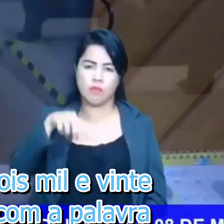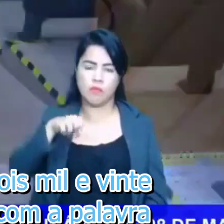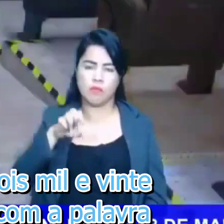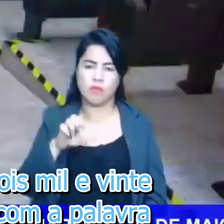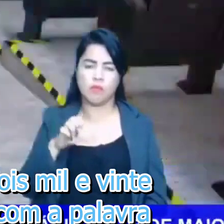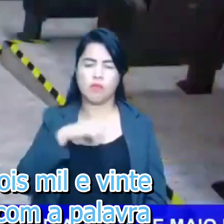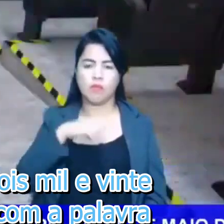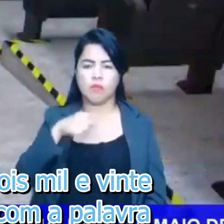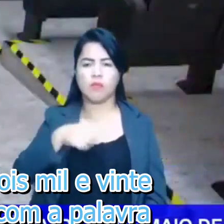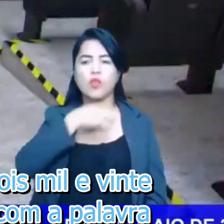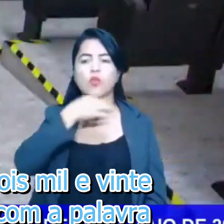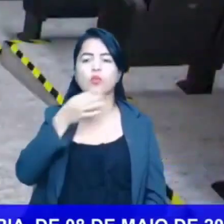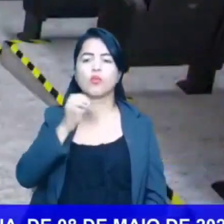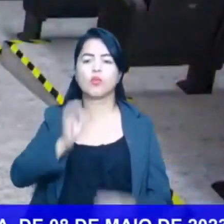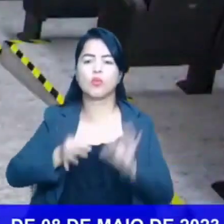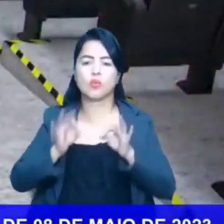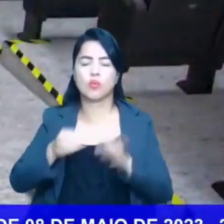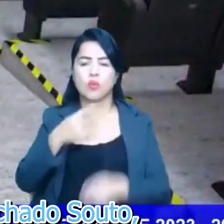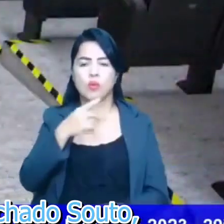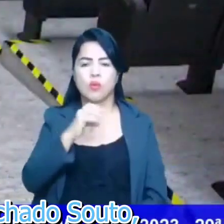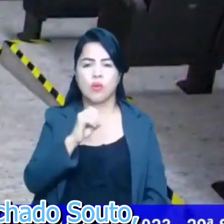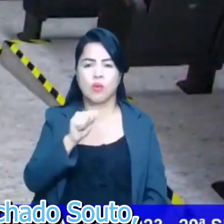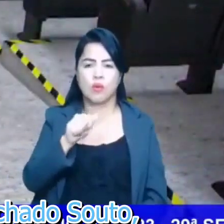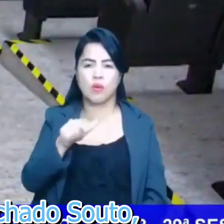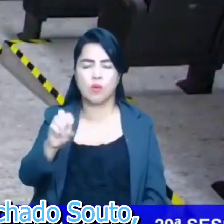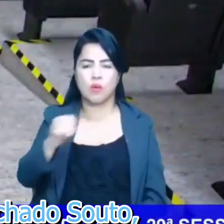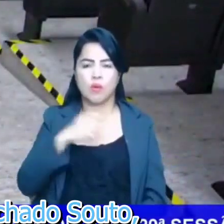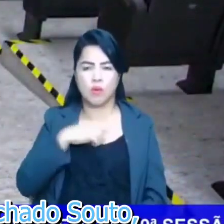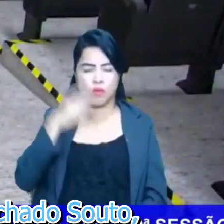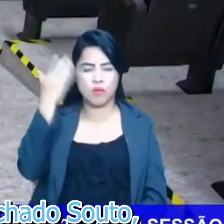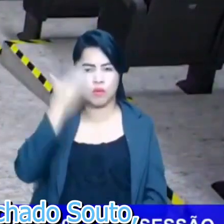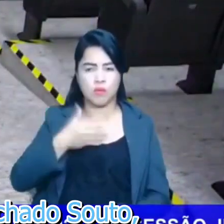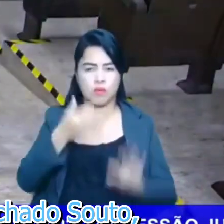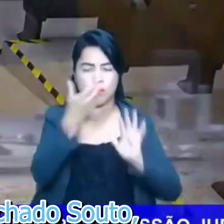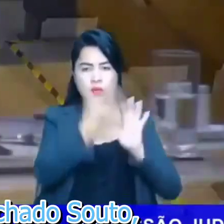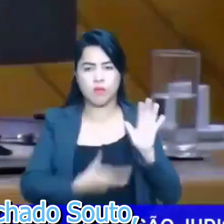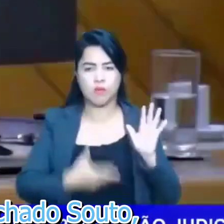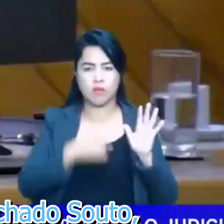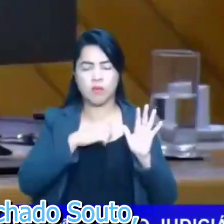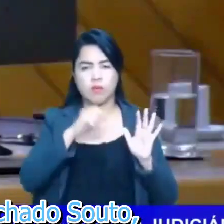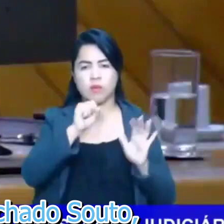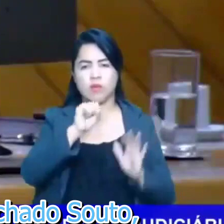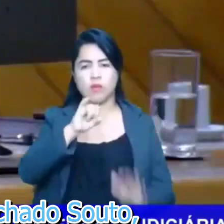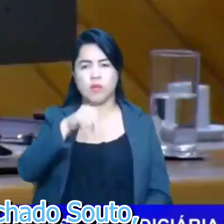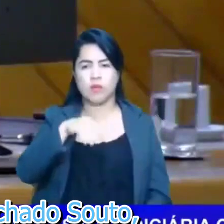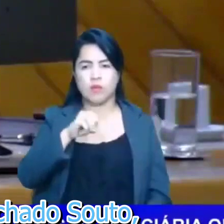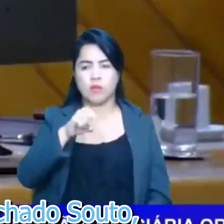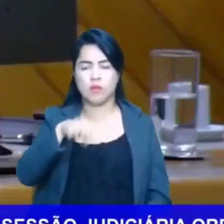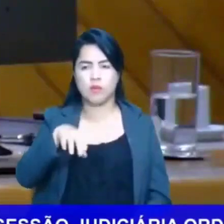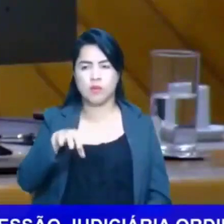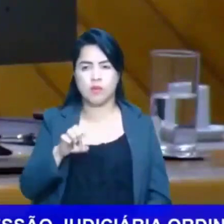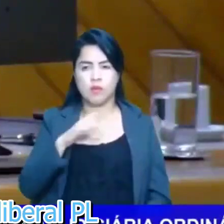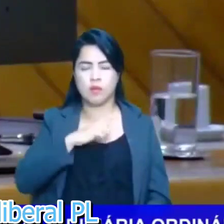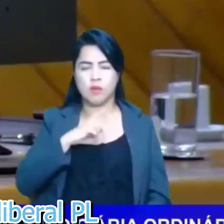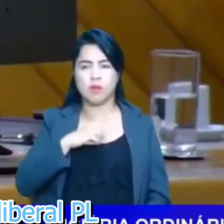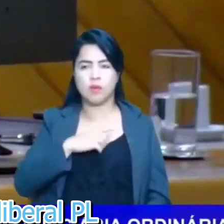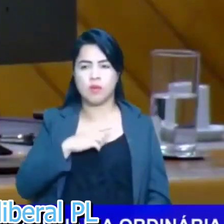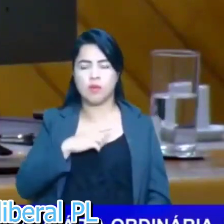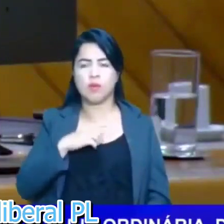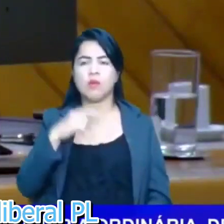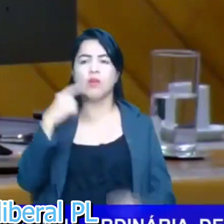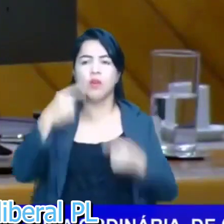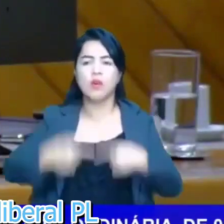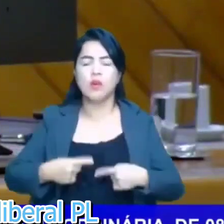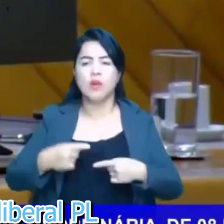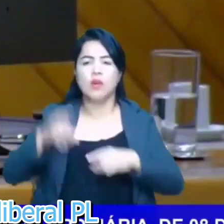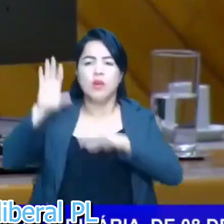Paula Santos, com a palavra. Cuidam-se os autos de prestação de contas de Simone Machado Souza, que concorreu ao cargo de deputado